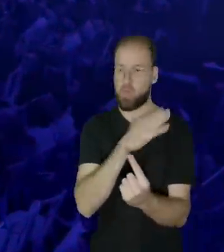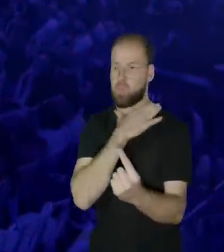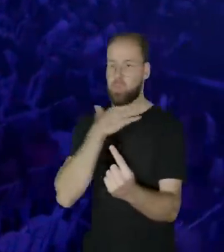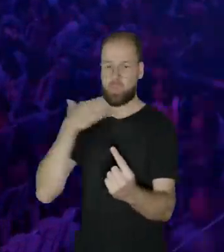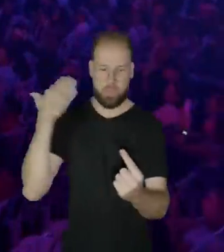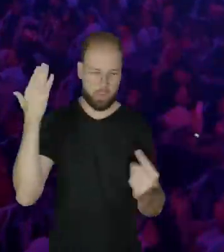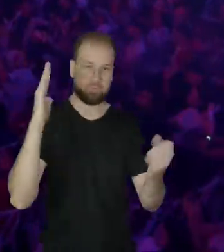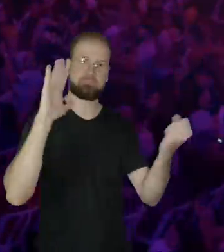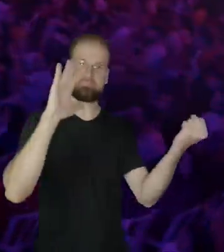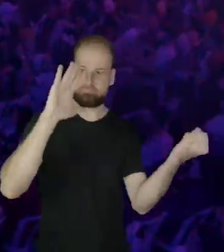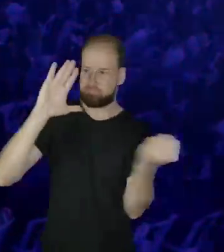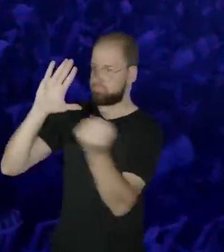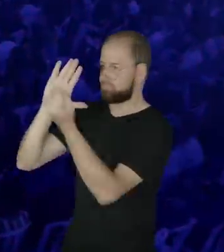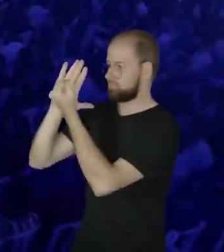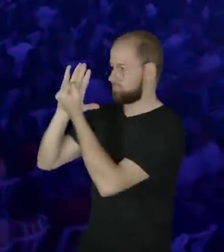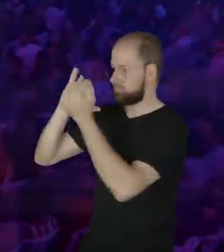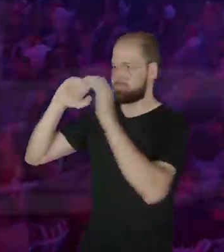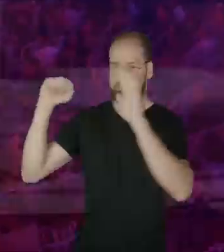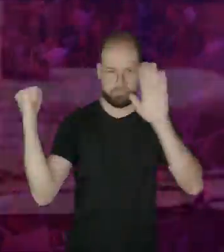cruz.